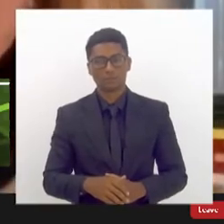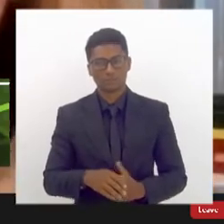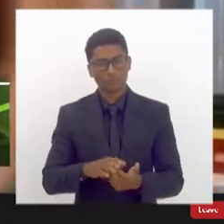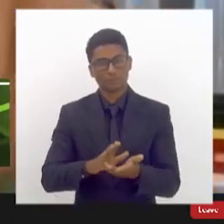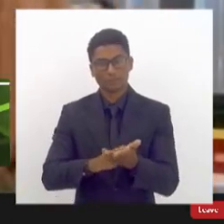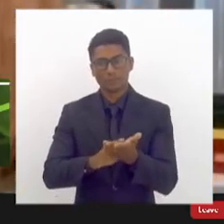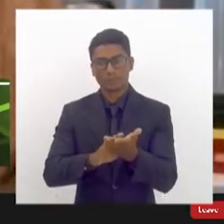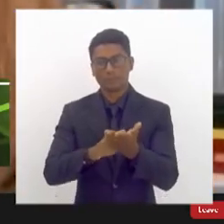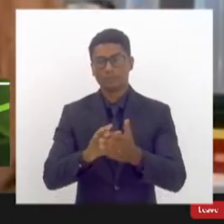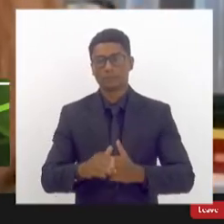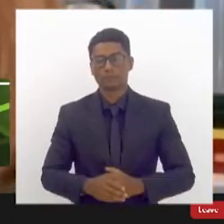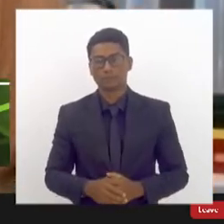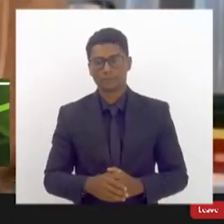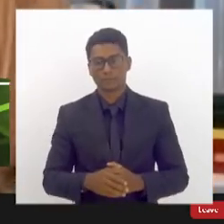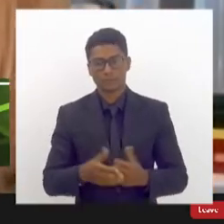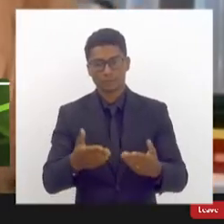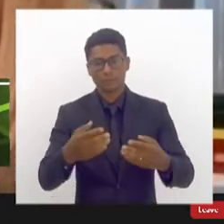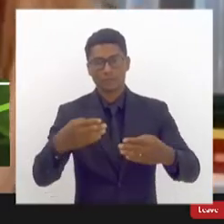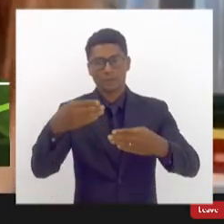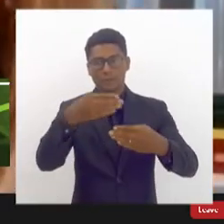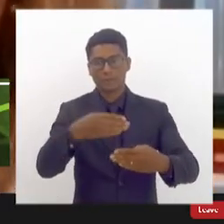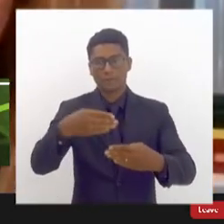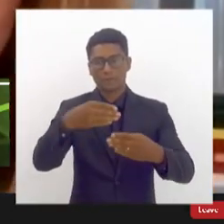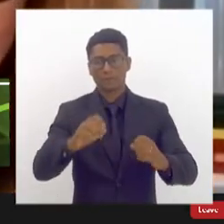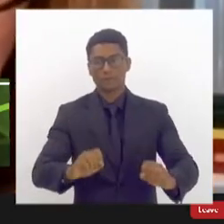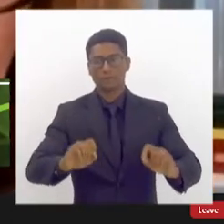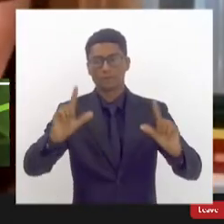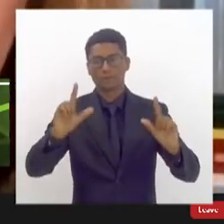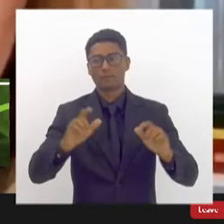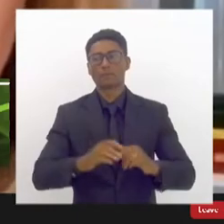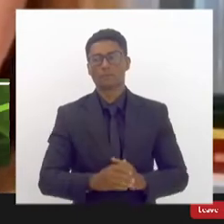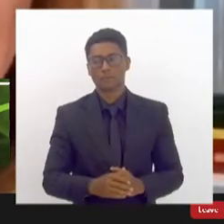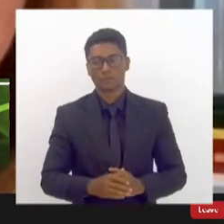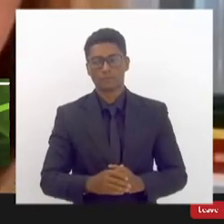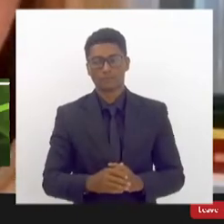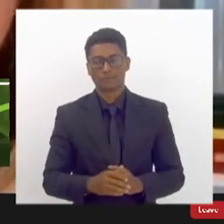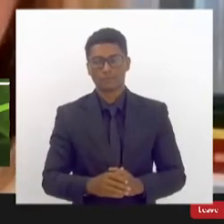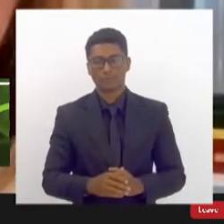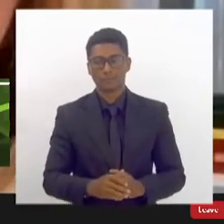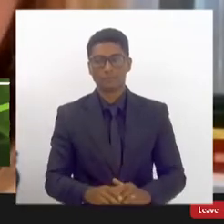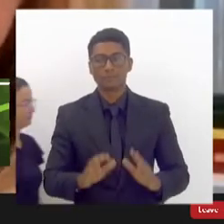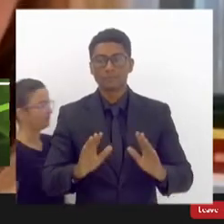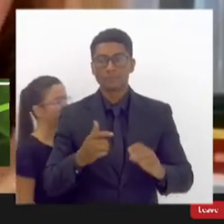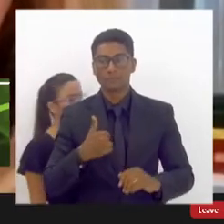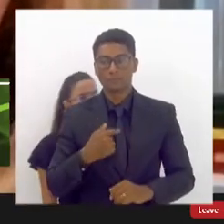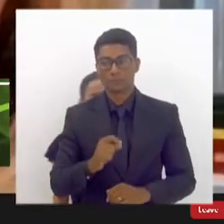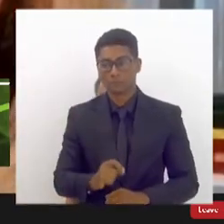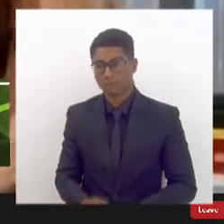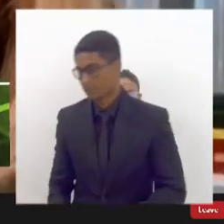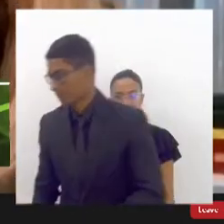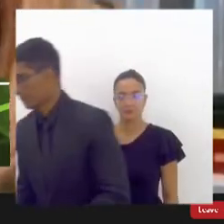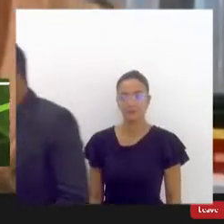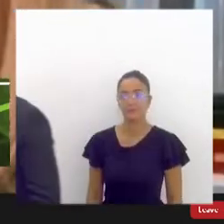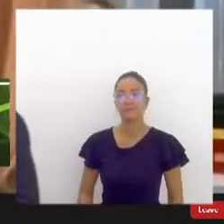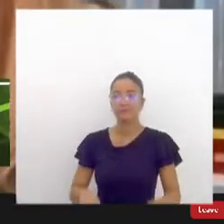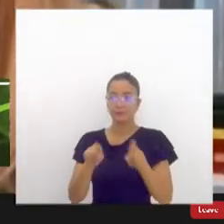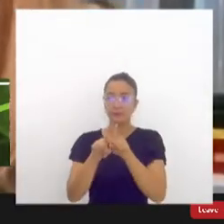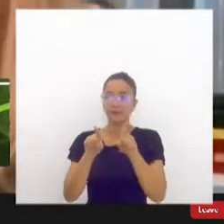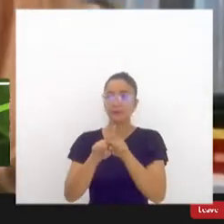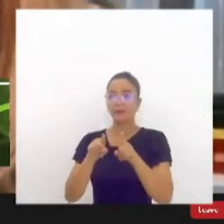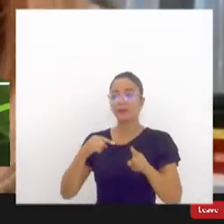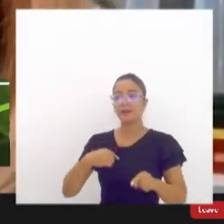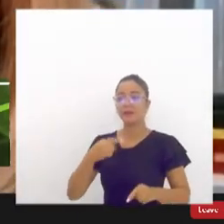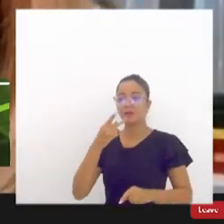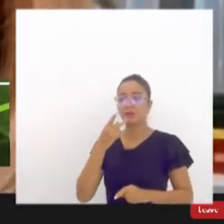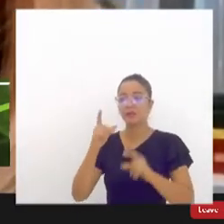parabenizo muito aqui a apresentação que foi feita pela assessoria técnica, mas gostaria de dar um pouco mais de realce